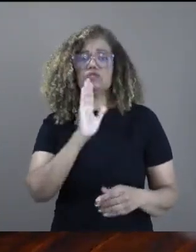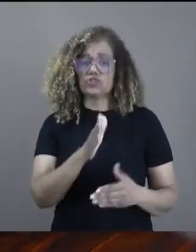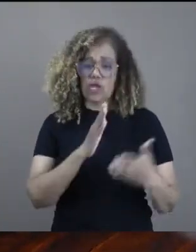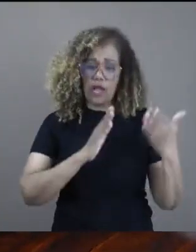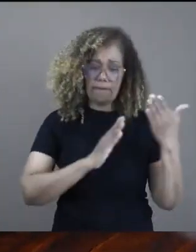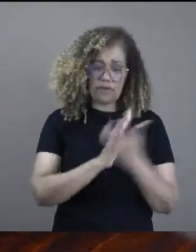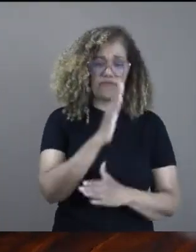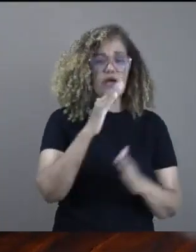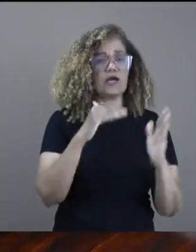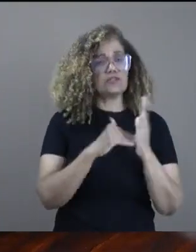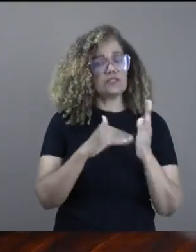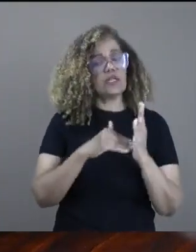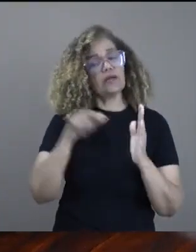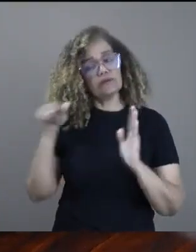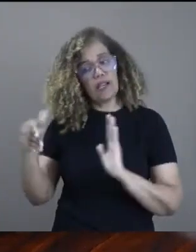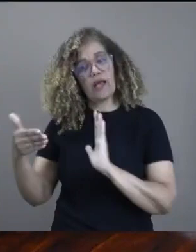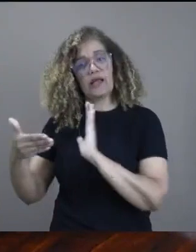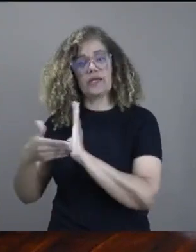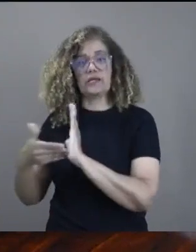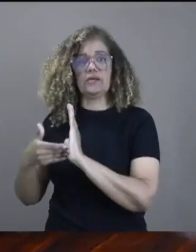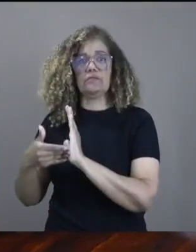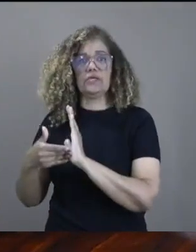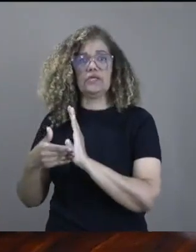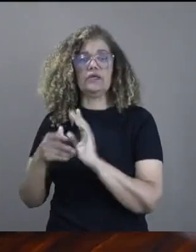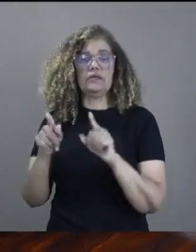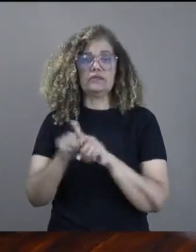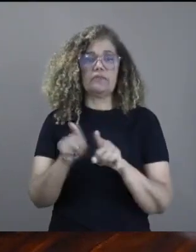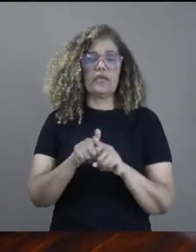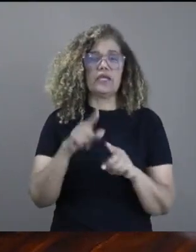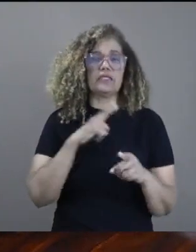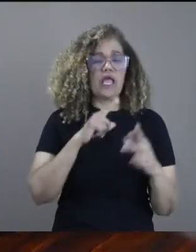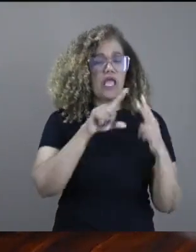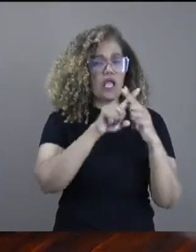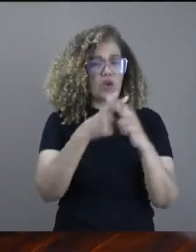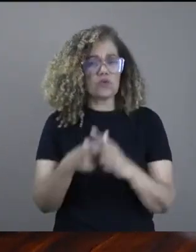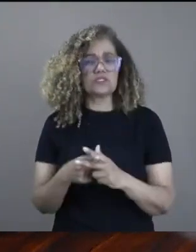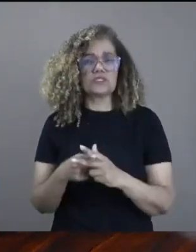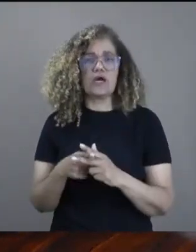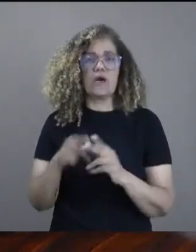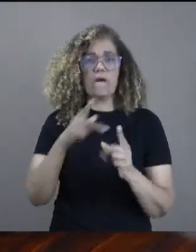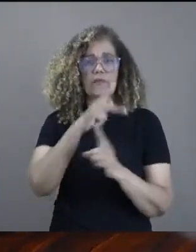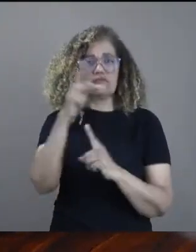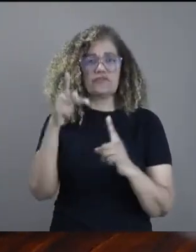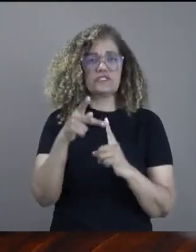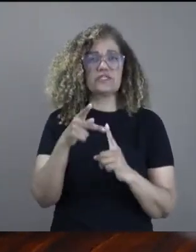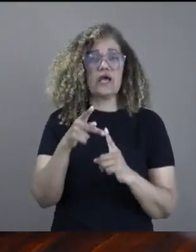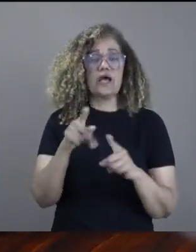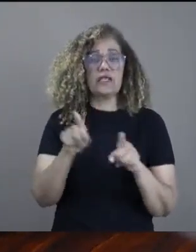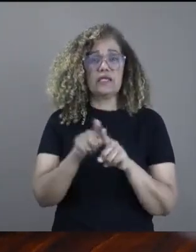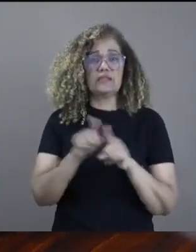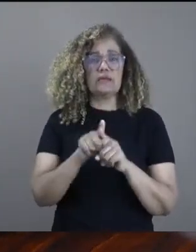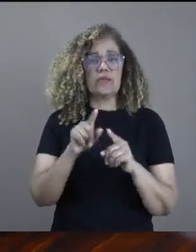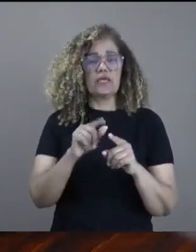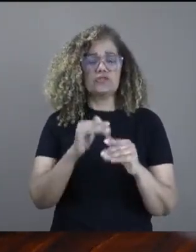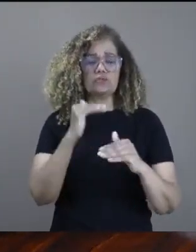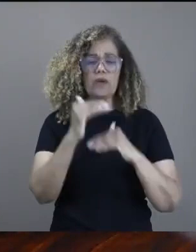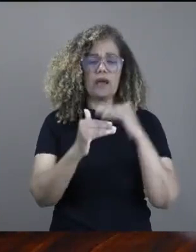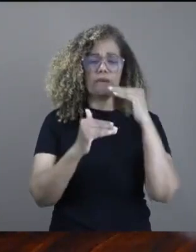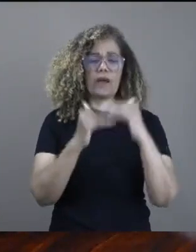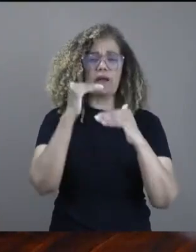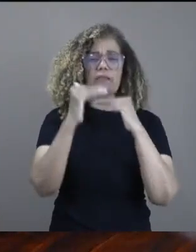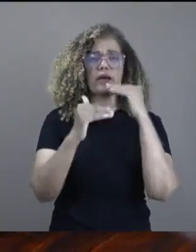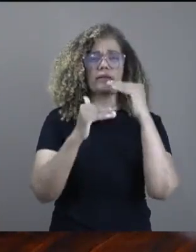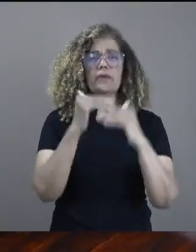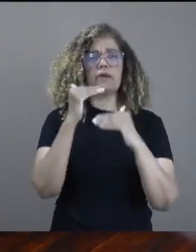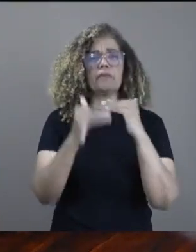Senado e está na Câmara de Deputados estabelece um índice de correção previdenciária a ser aplicado de forma progressiva para ir recuperando ninguém quer que